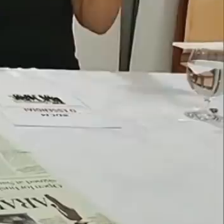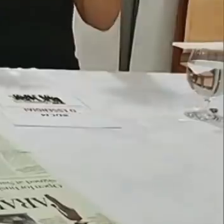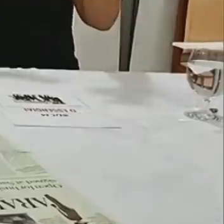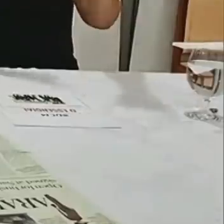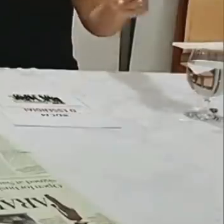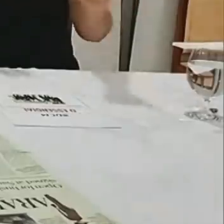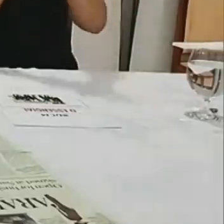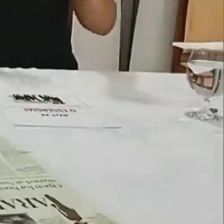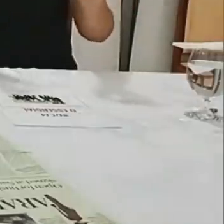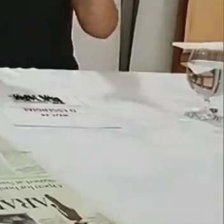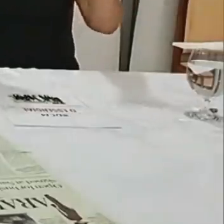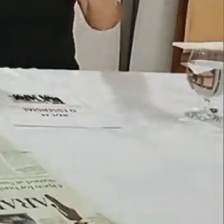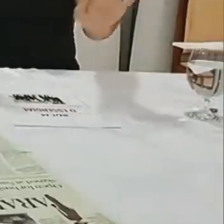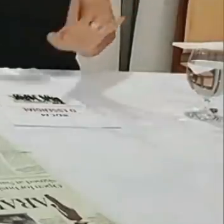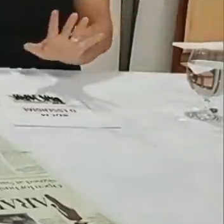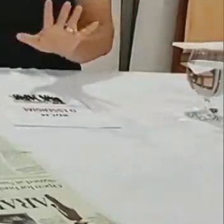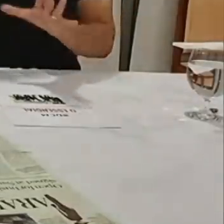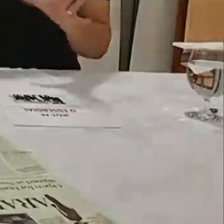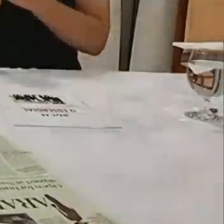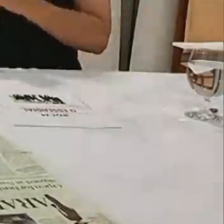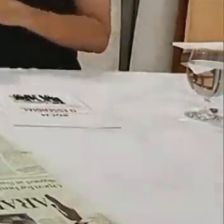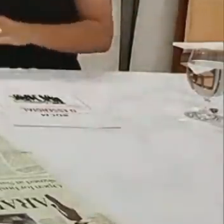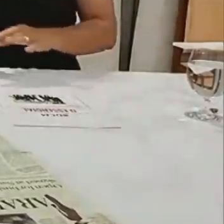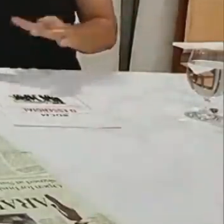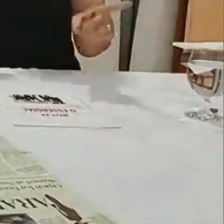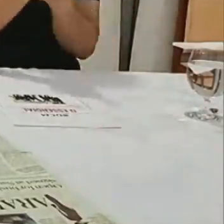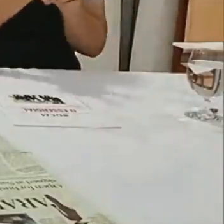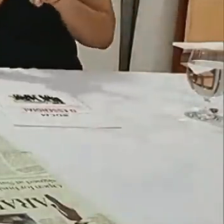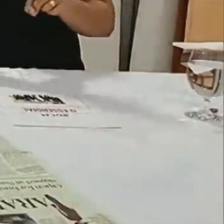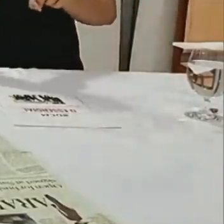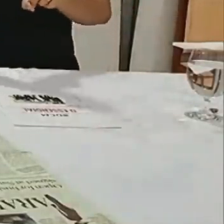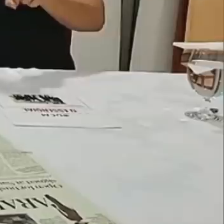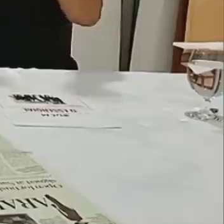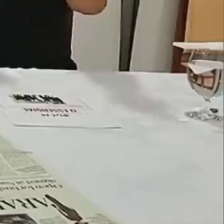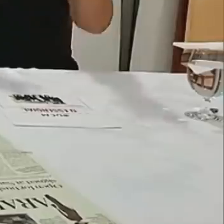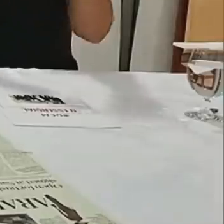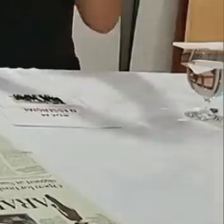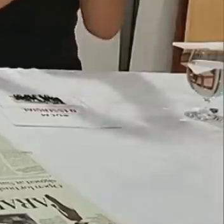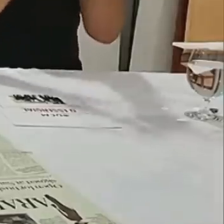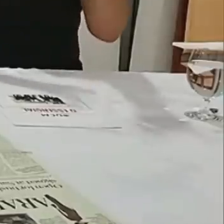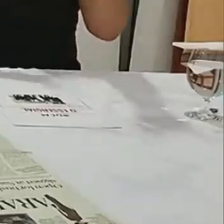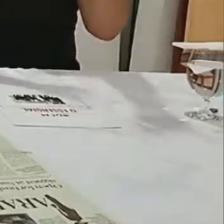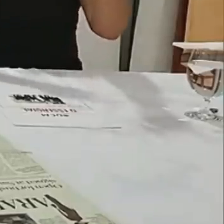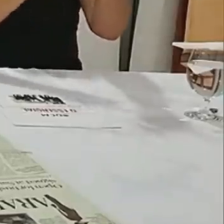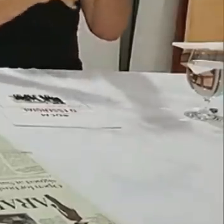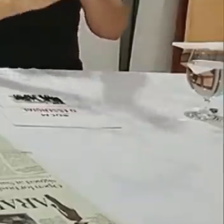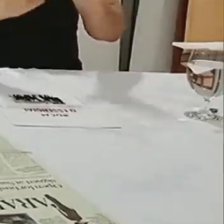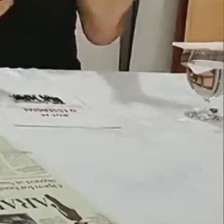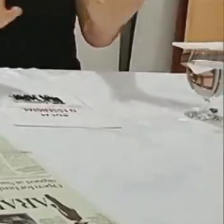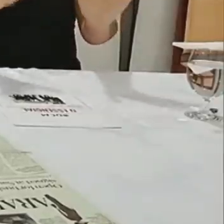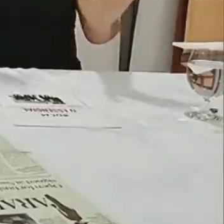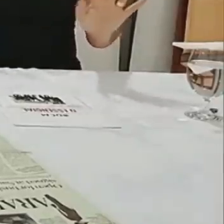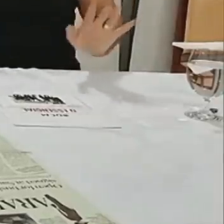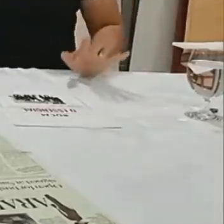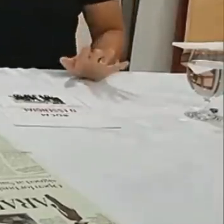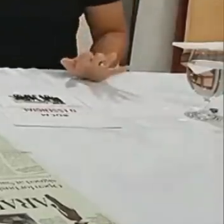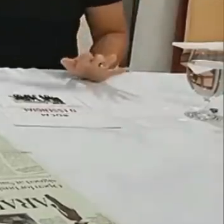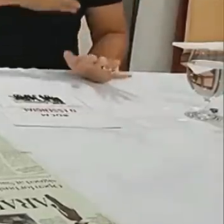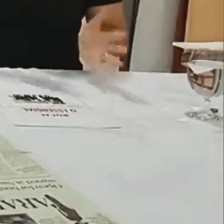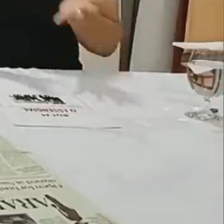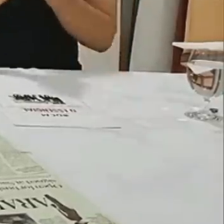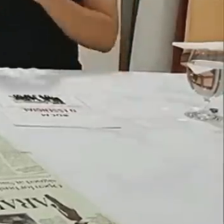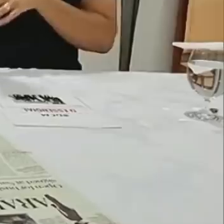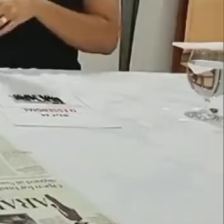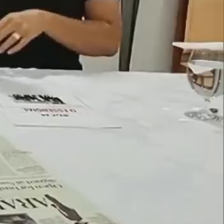final não posso garantir que vai chegar um ponto final vamos descobrir fighter navio agora já está mais que comprovado os adversários serão